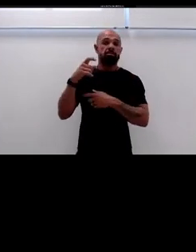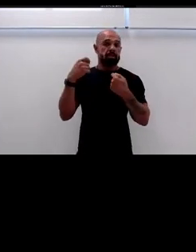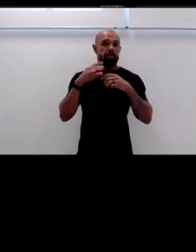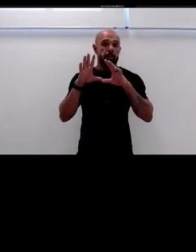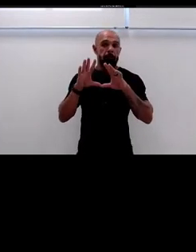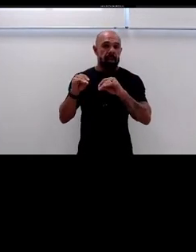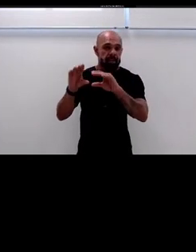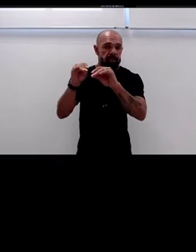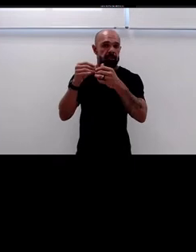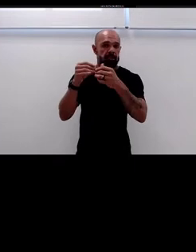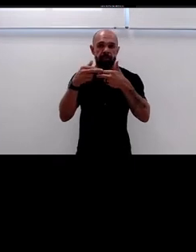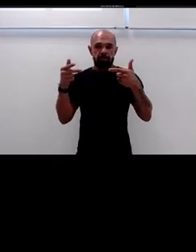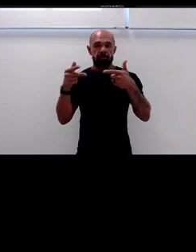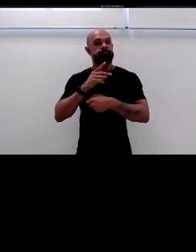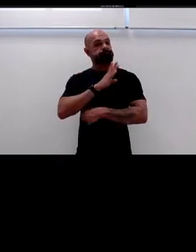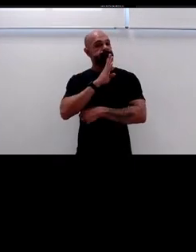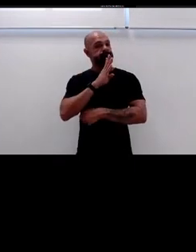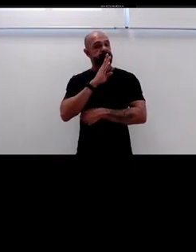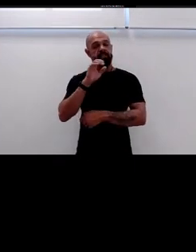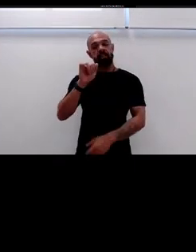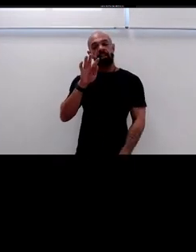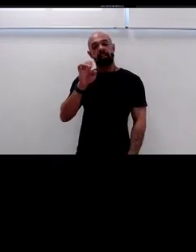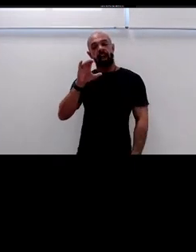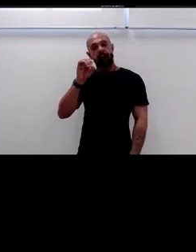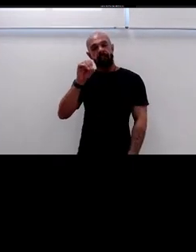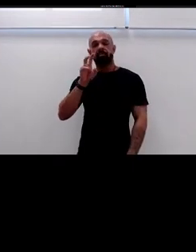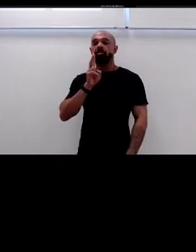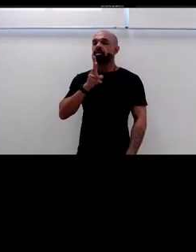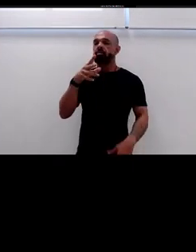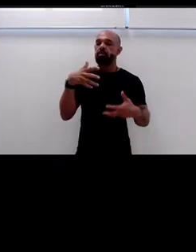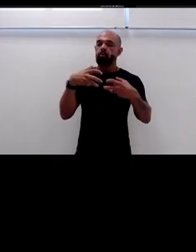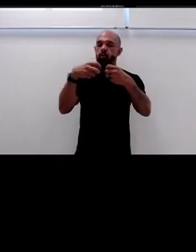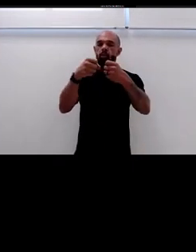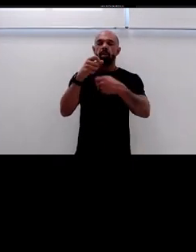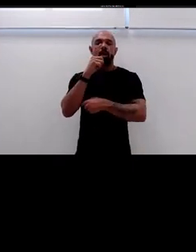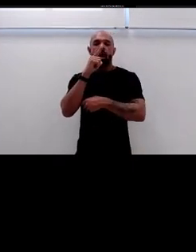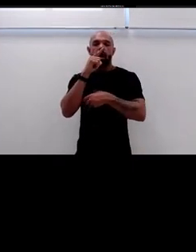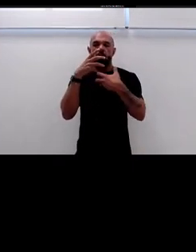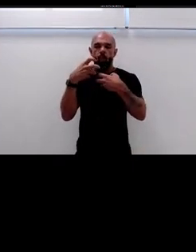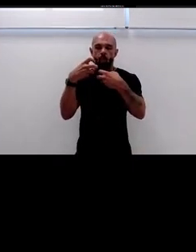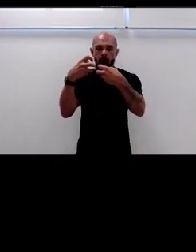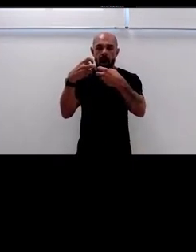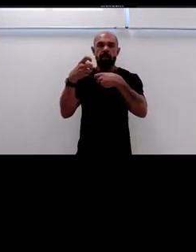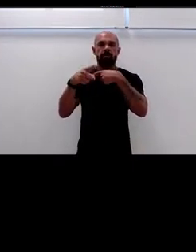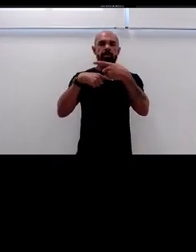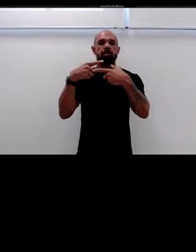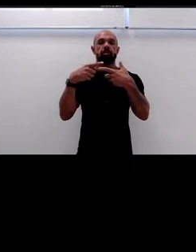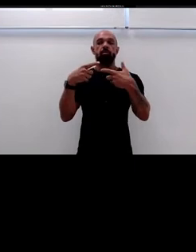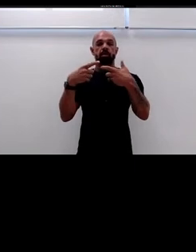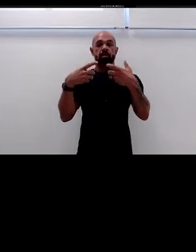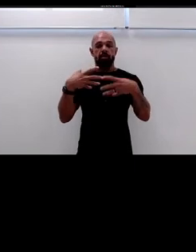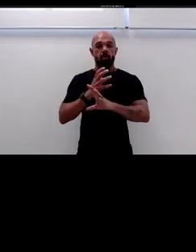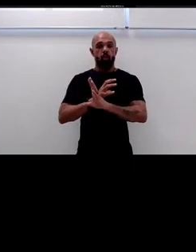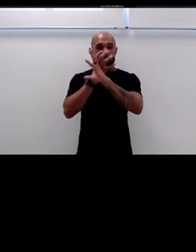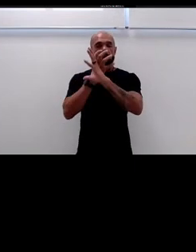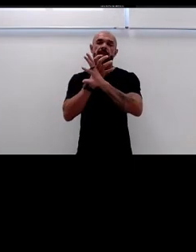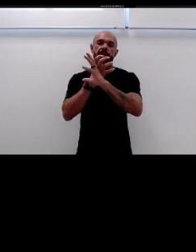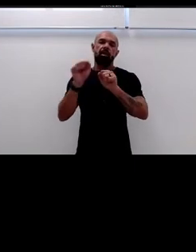lugar. Lembrando que o afresco ele fica sempre mais escuro quando está molhado, depois que seca ele fica mais claro.